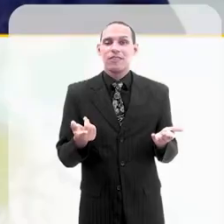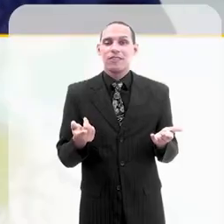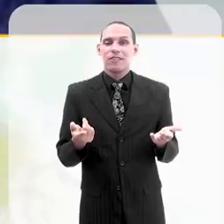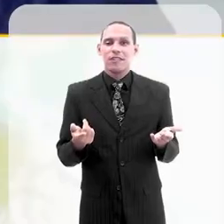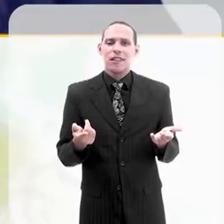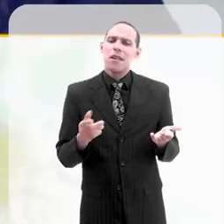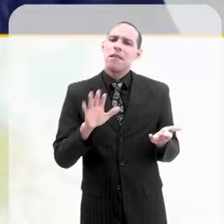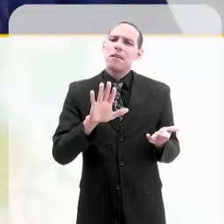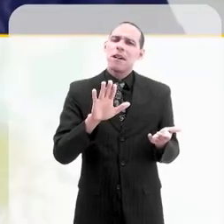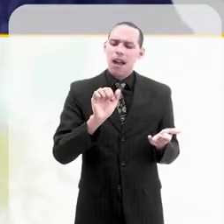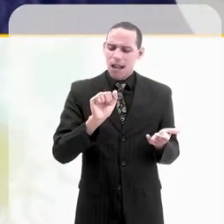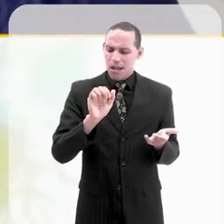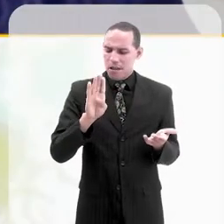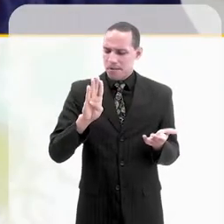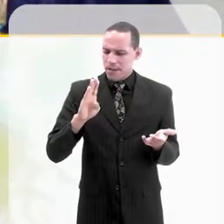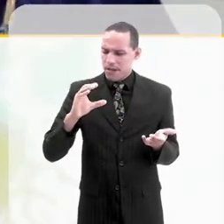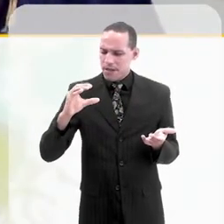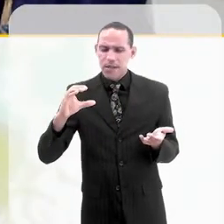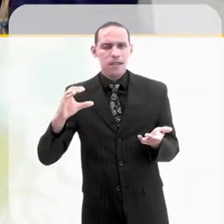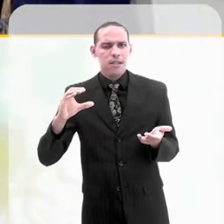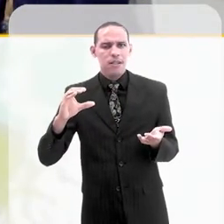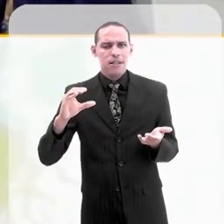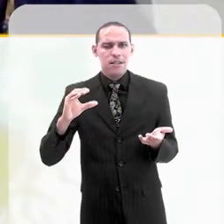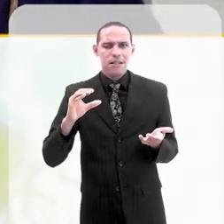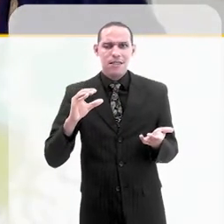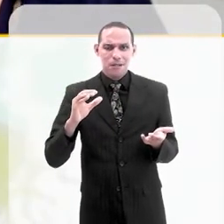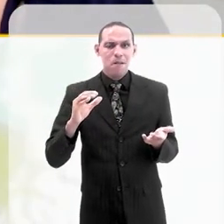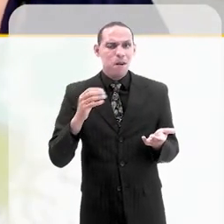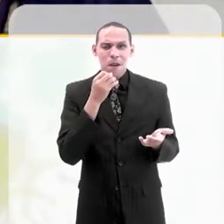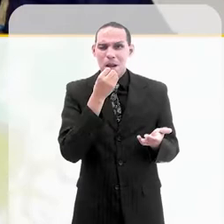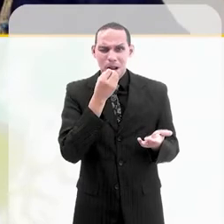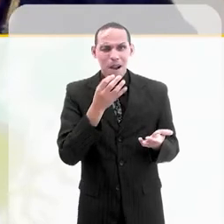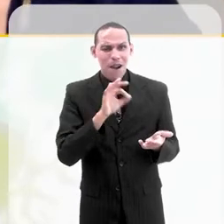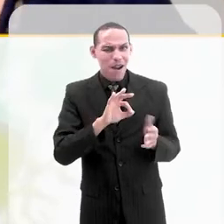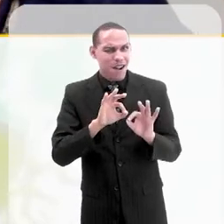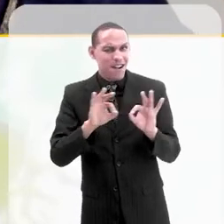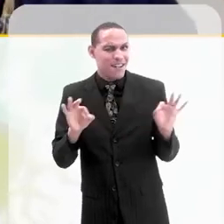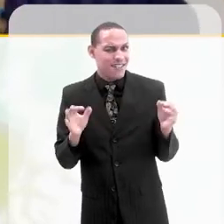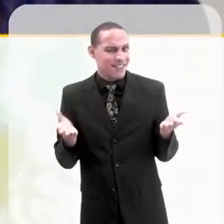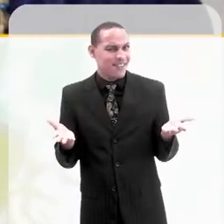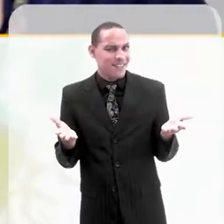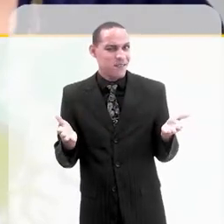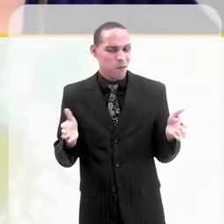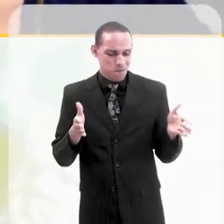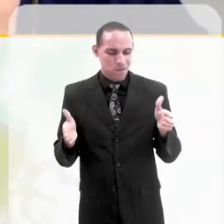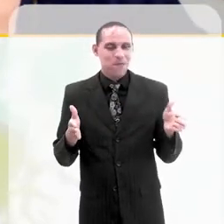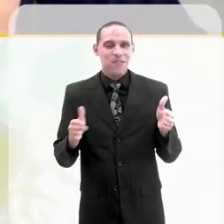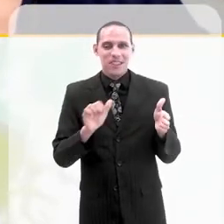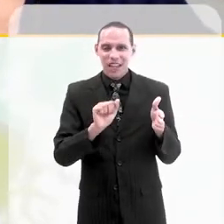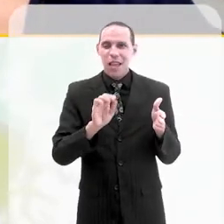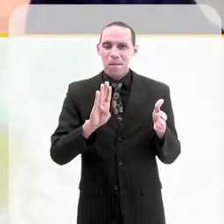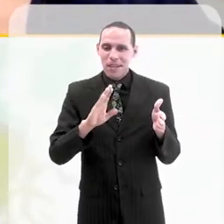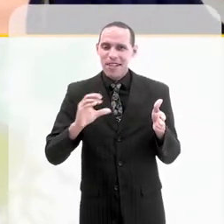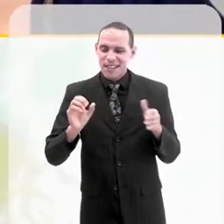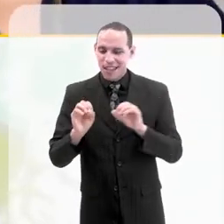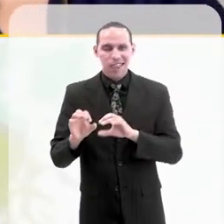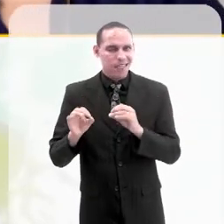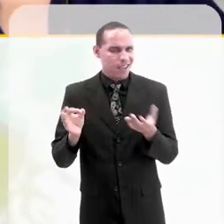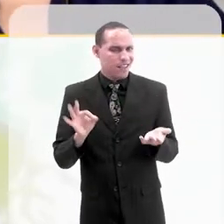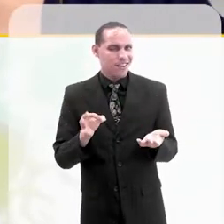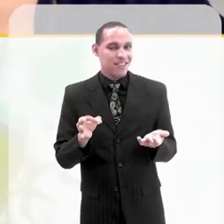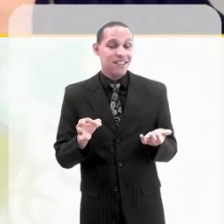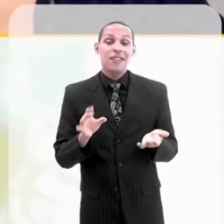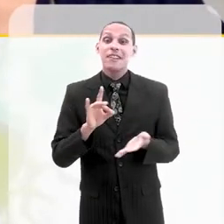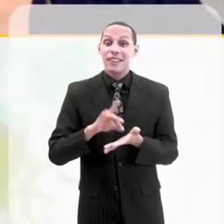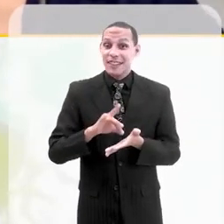Na usar isso e para levar. alfabetização é uma delícia. Nessa fase de alfabetização, não é? Uma